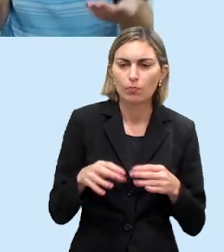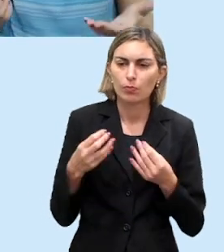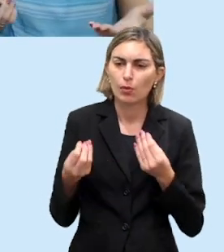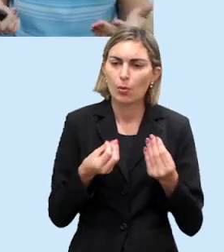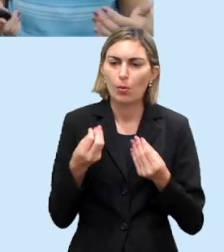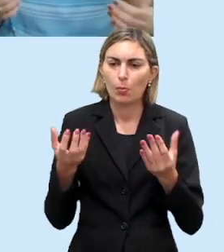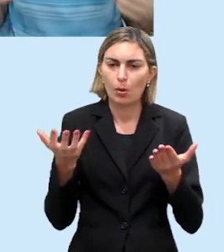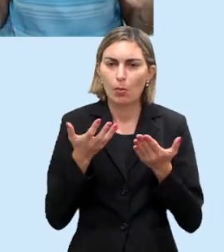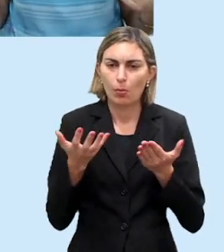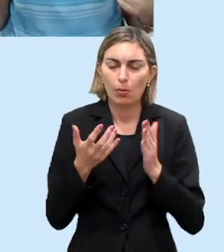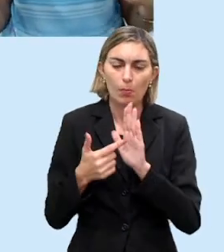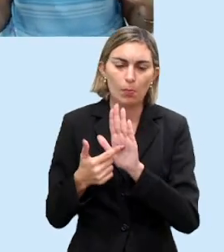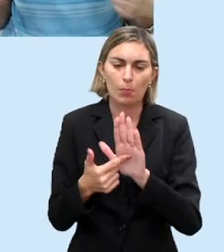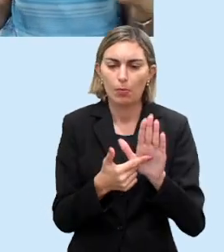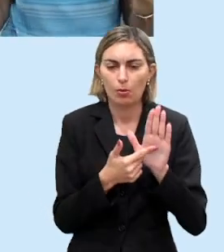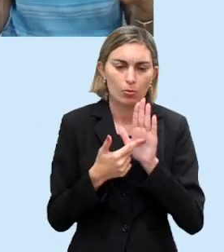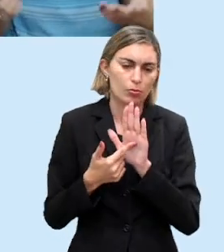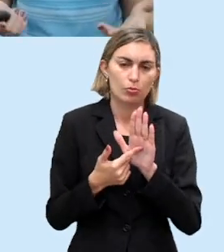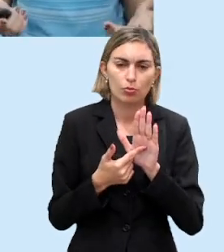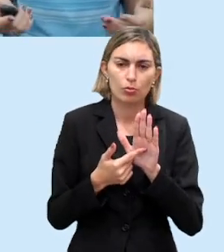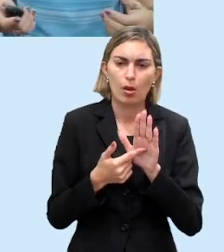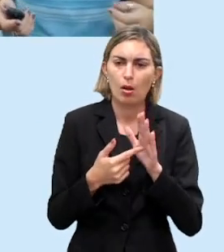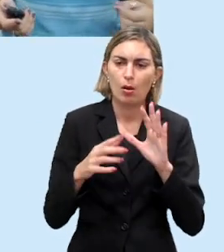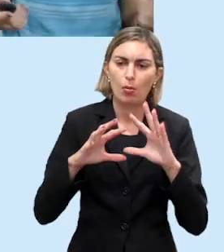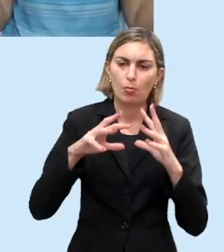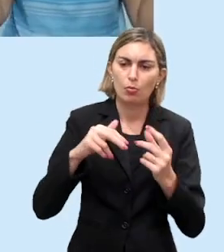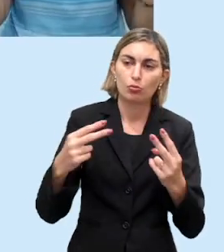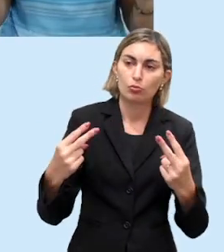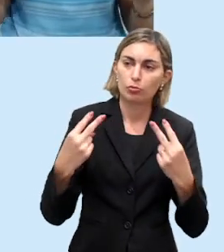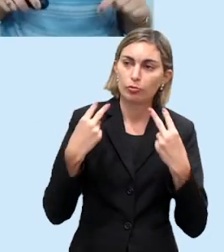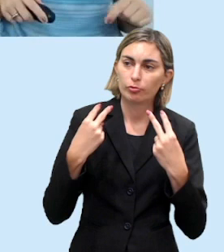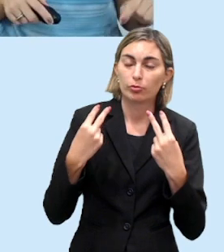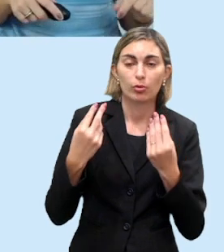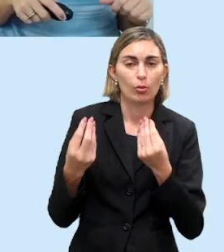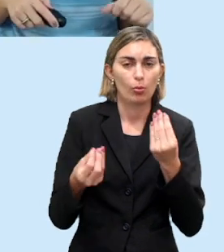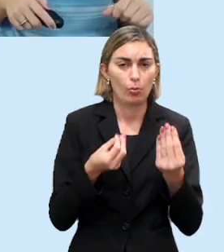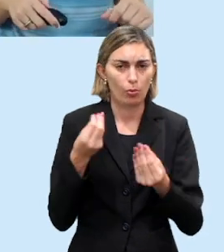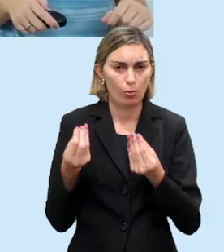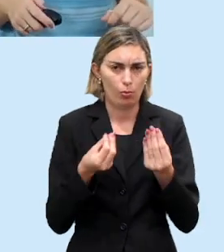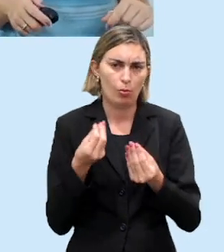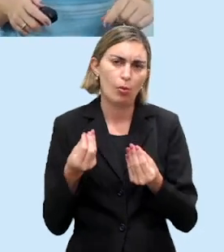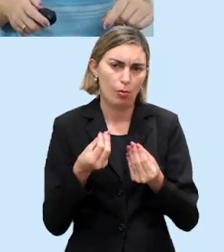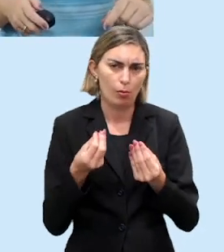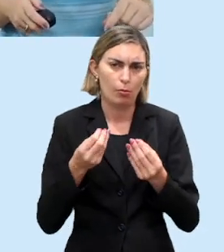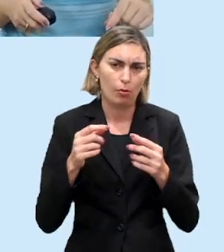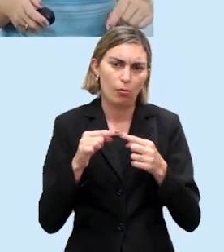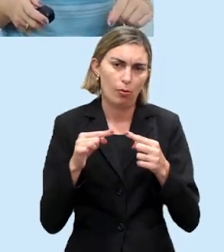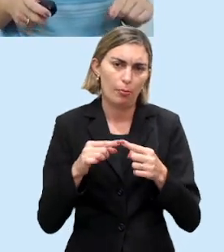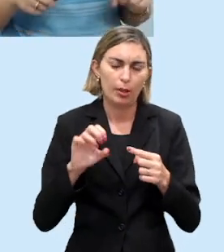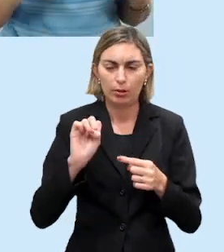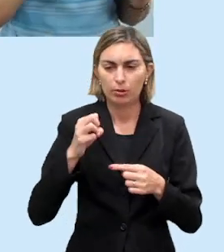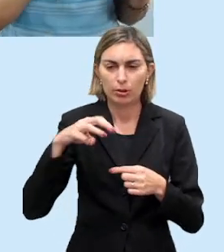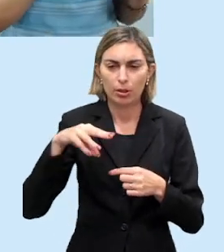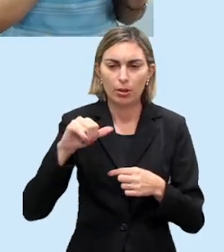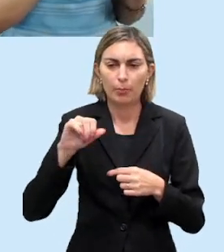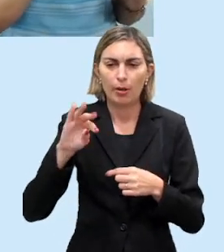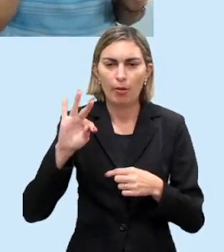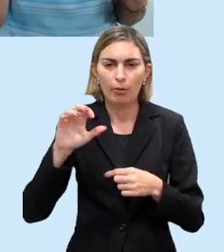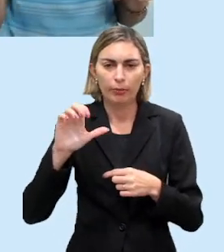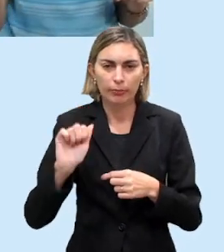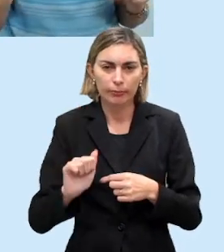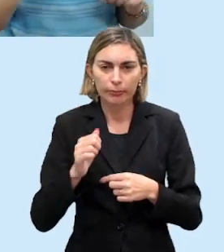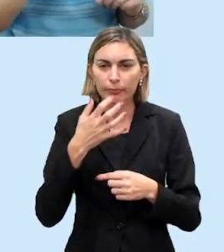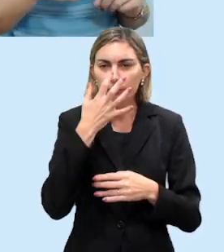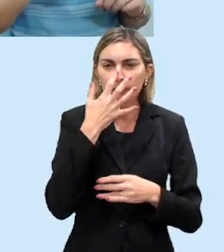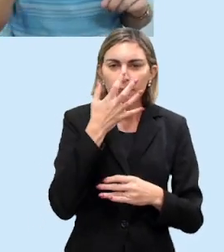quero me mostrar, como é que eu quero que o mundo me veja, né? Isso tem tudo a ver também com semiótica. E aí a gente